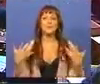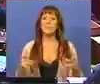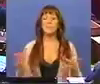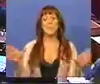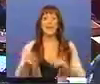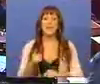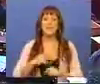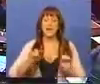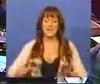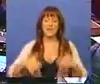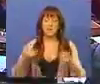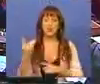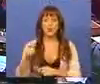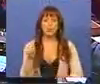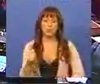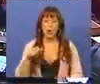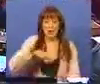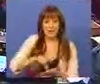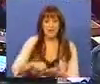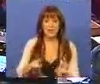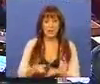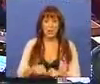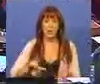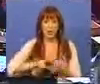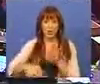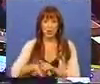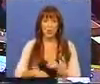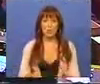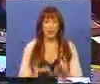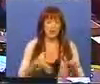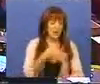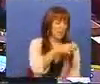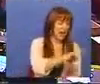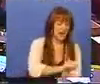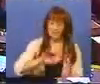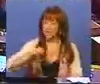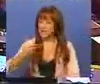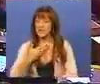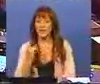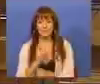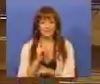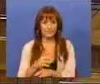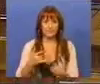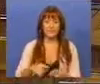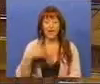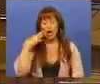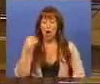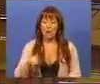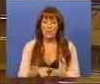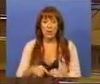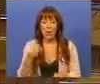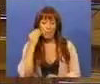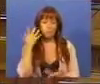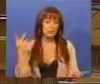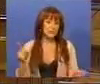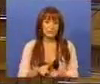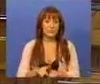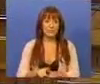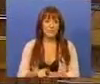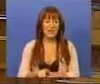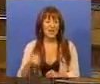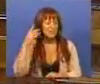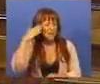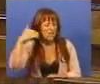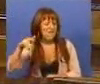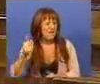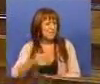esta é mais uma iniciativa de Bloco Central, um projeto de lei comum do Partido Socialista e do Partido Social Democrata. Habitualmente, desta forma, não é de bom presságio,